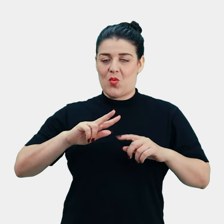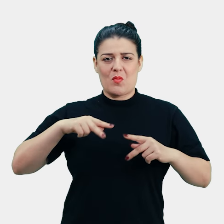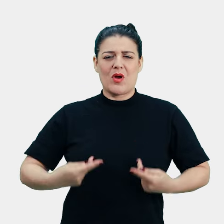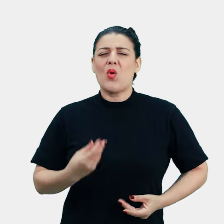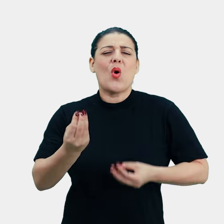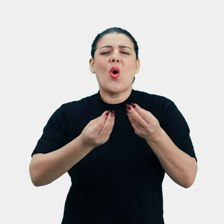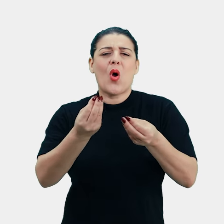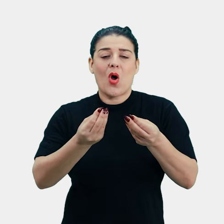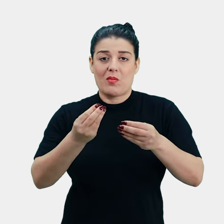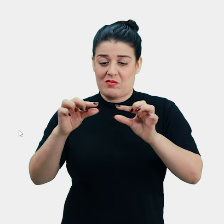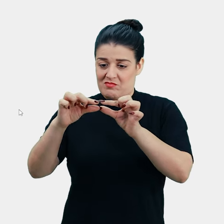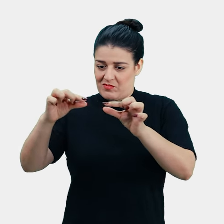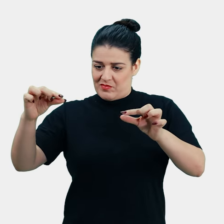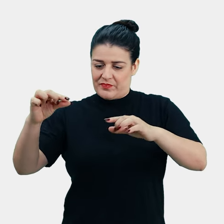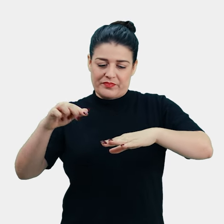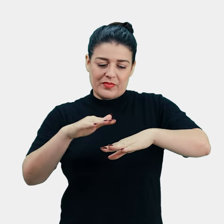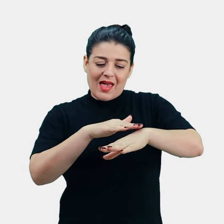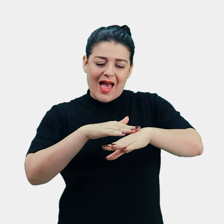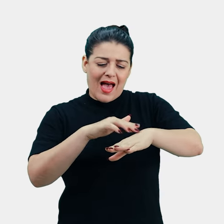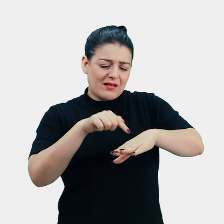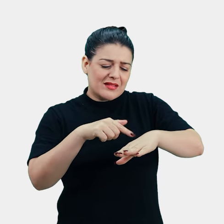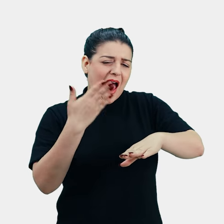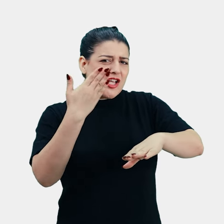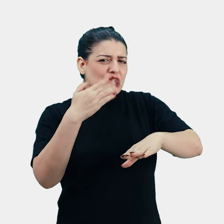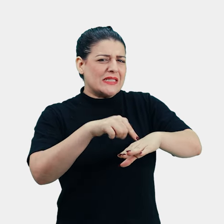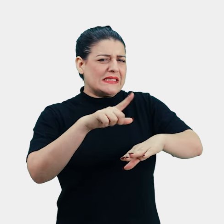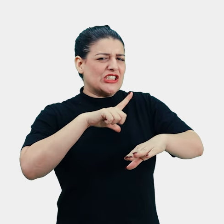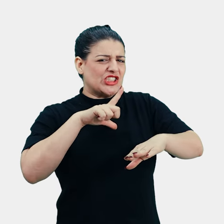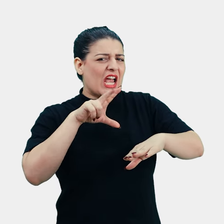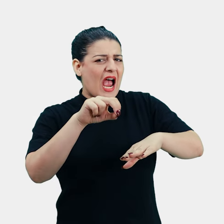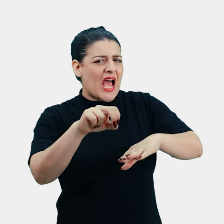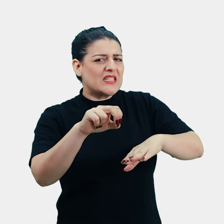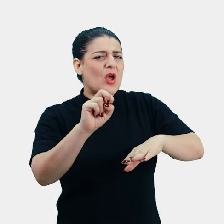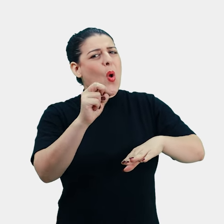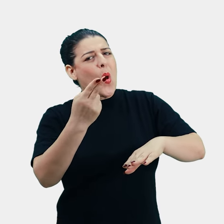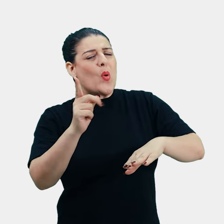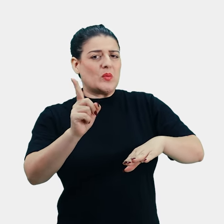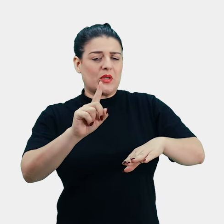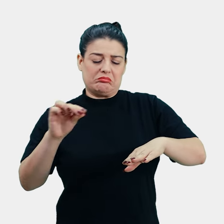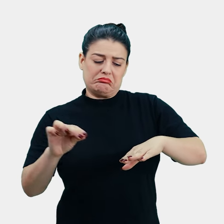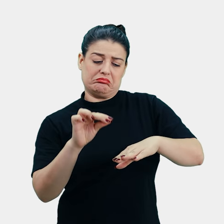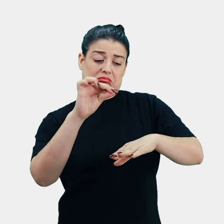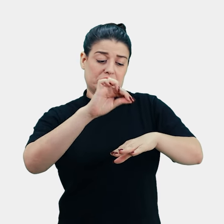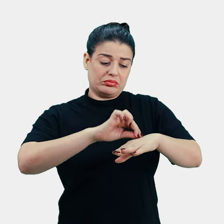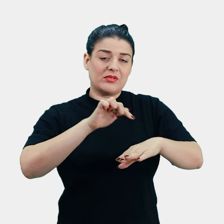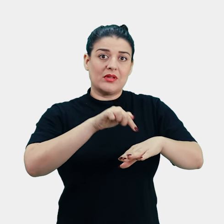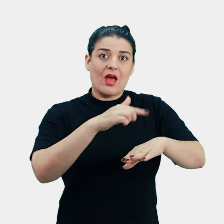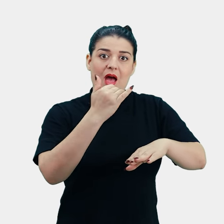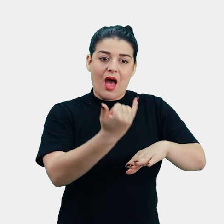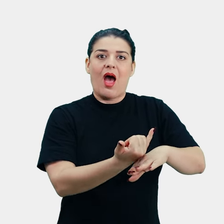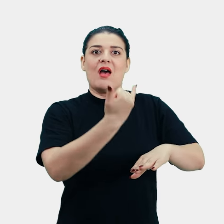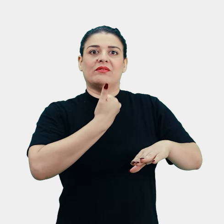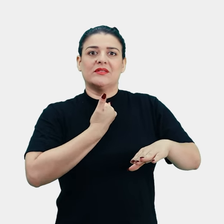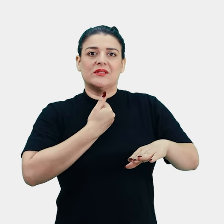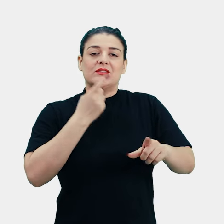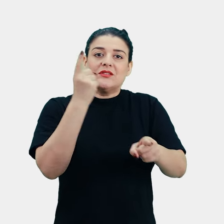essa canetinha em cima dessa área desse tecido, né, com tumor, e, e aí, pessoal, vai